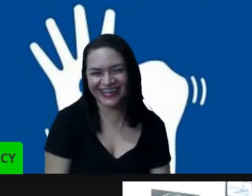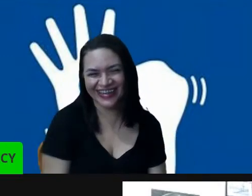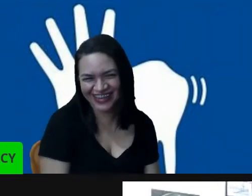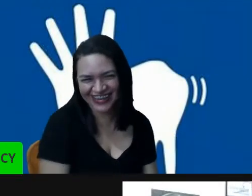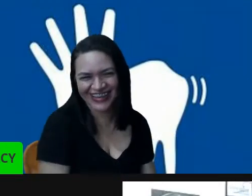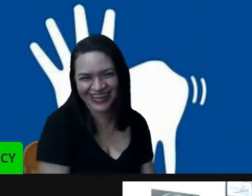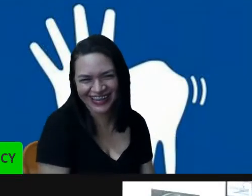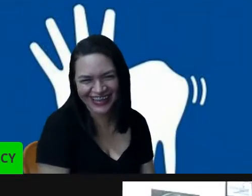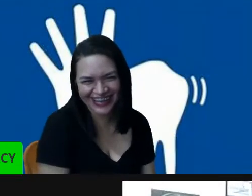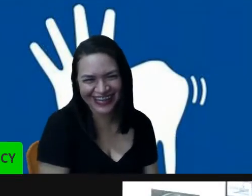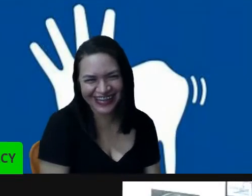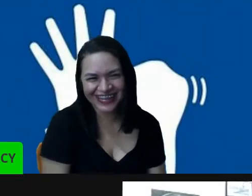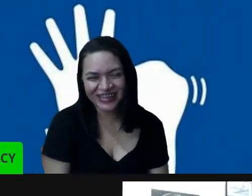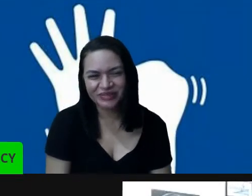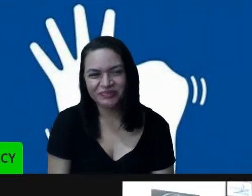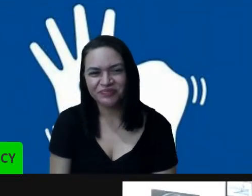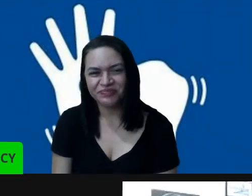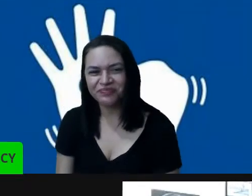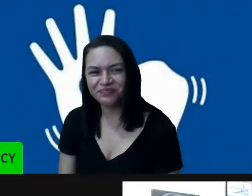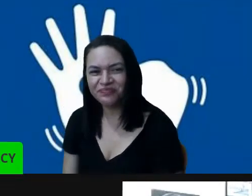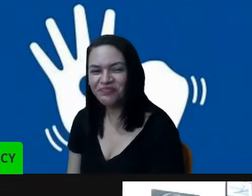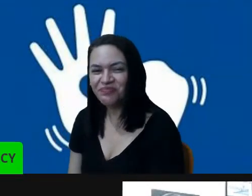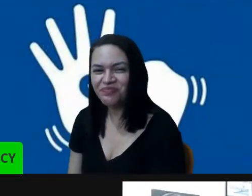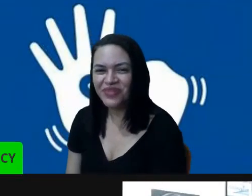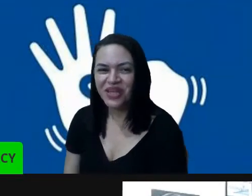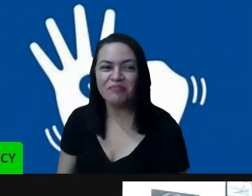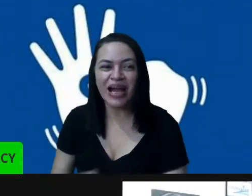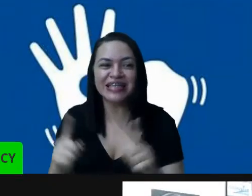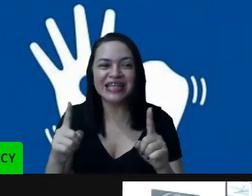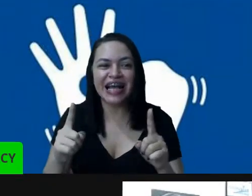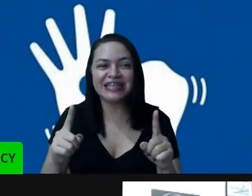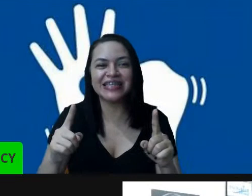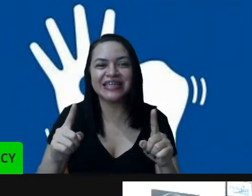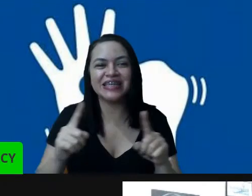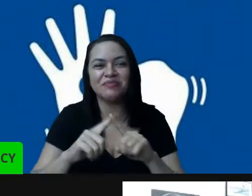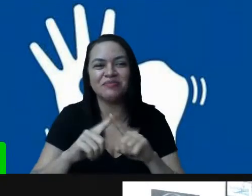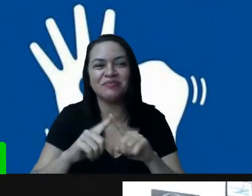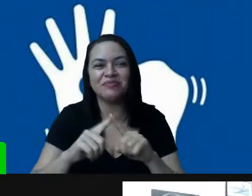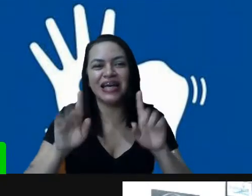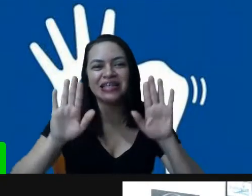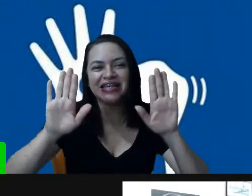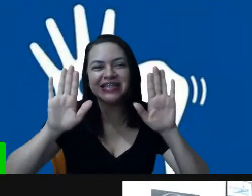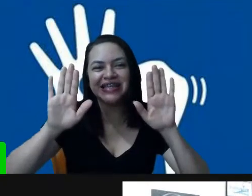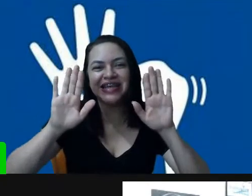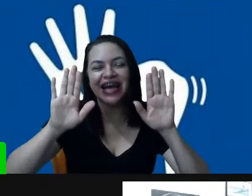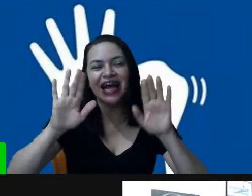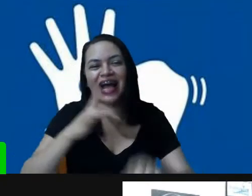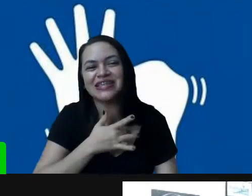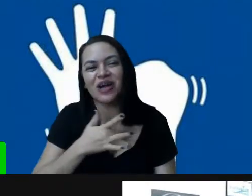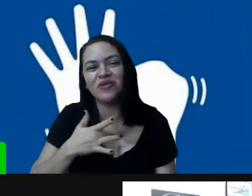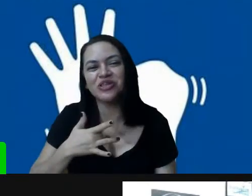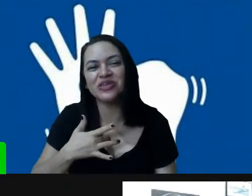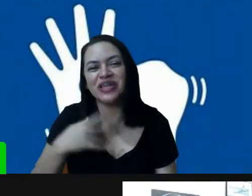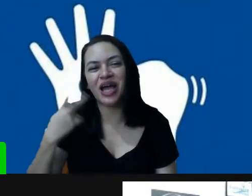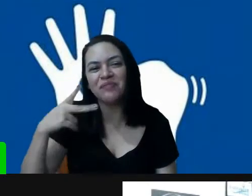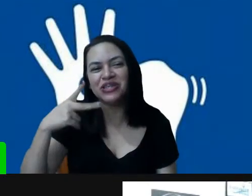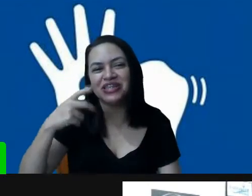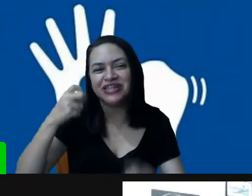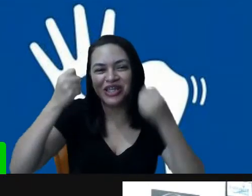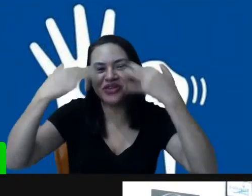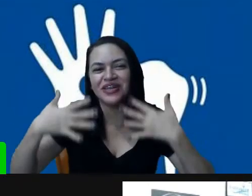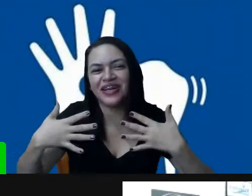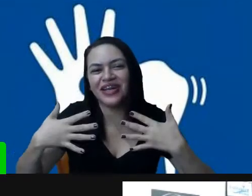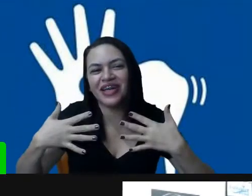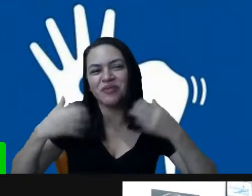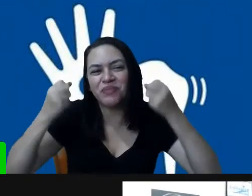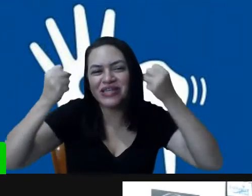Desculpa. Então, assim, mas está se arranjando. Então, assim, é saúde do intérprete. O pessoal não liga para isso, não é isso, já? Se não vê, não sabe